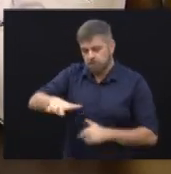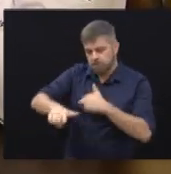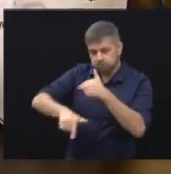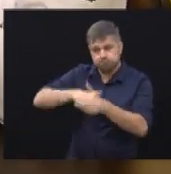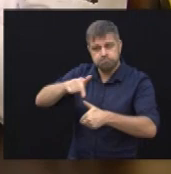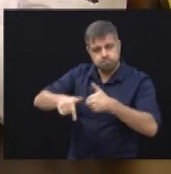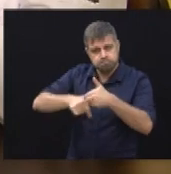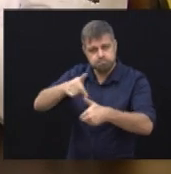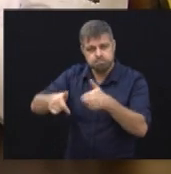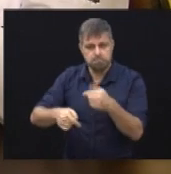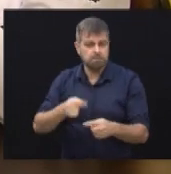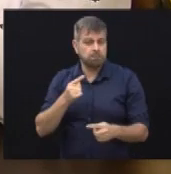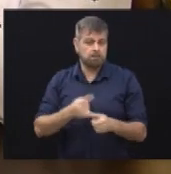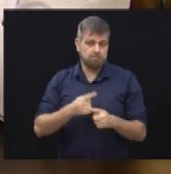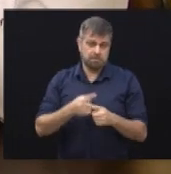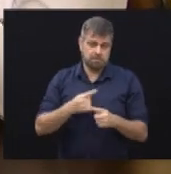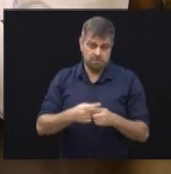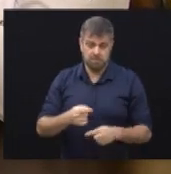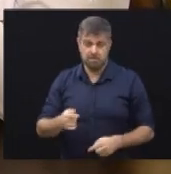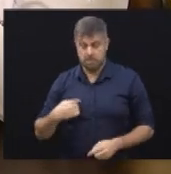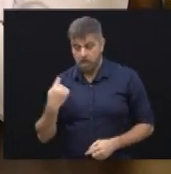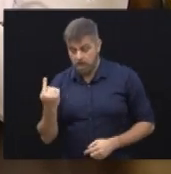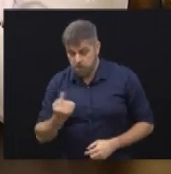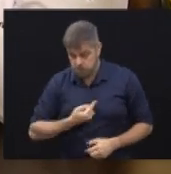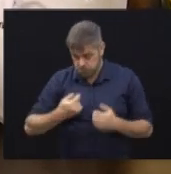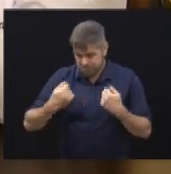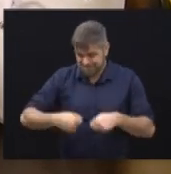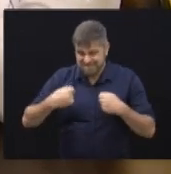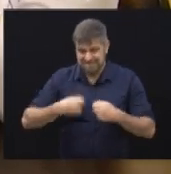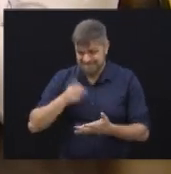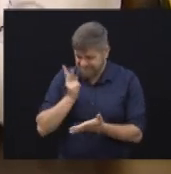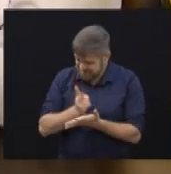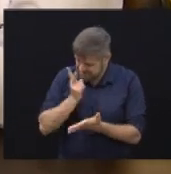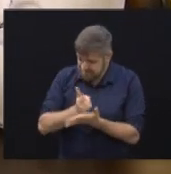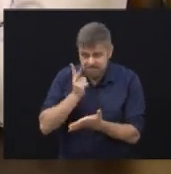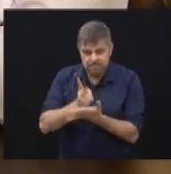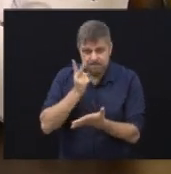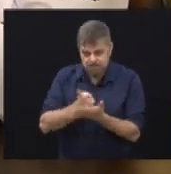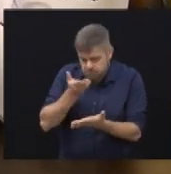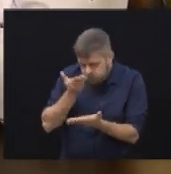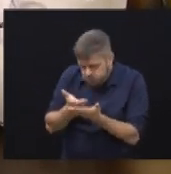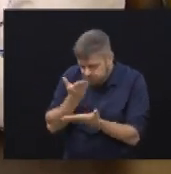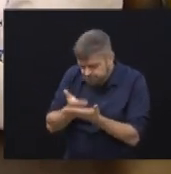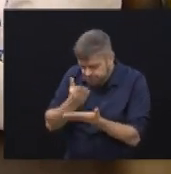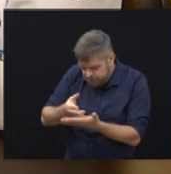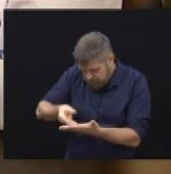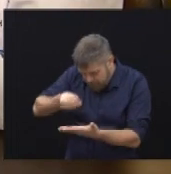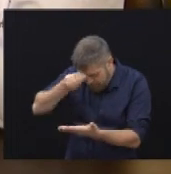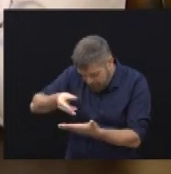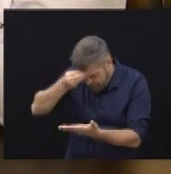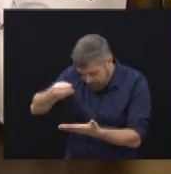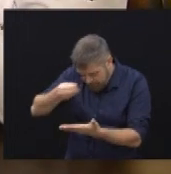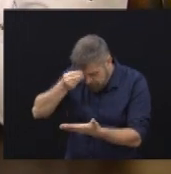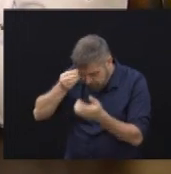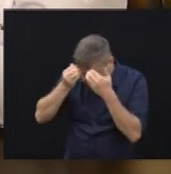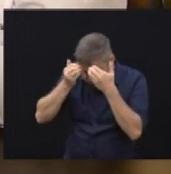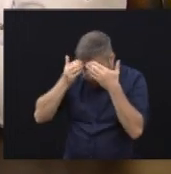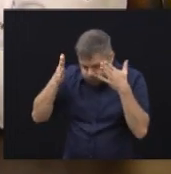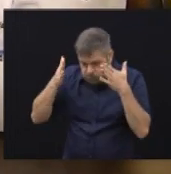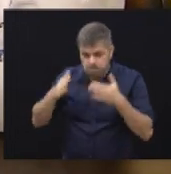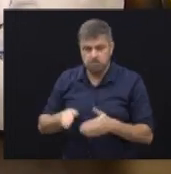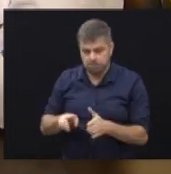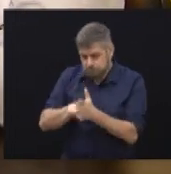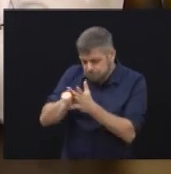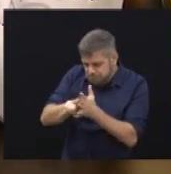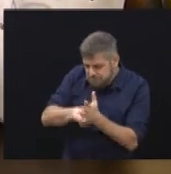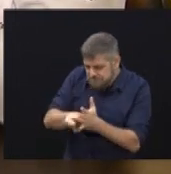do mercado, né? Por conta disso, a gente precisa de uma constante atualização sobre os temas. Então, muito mais do